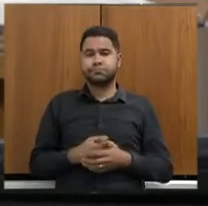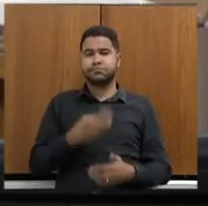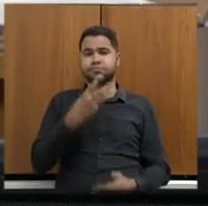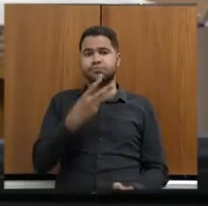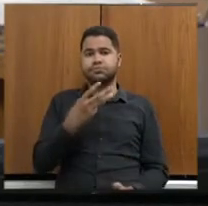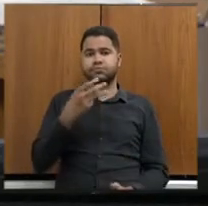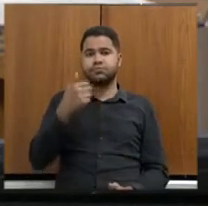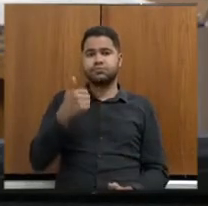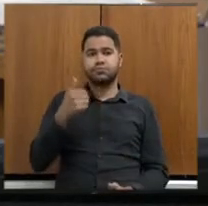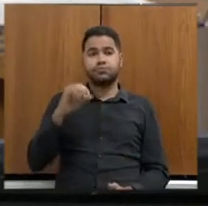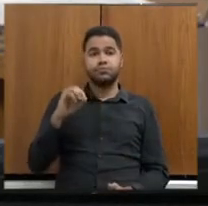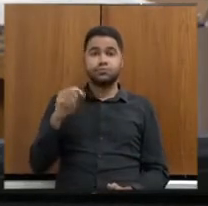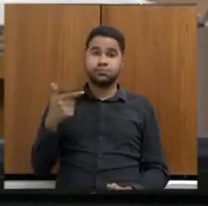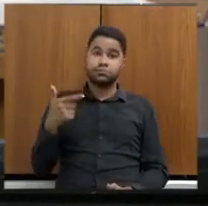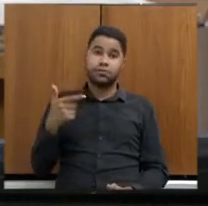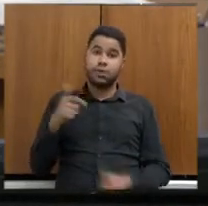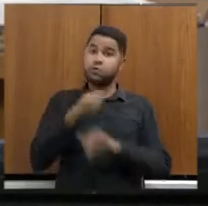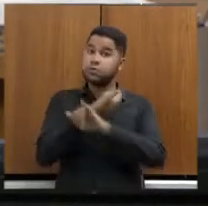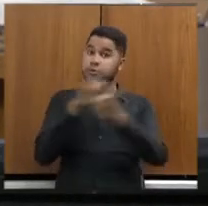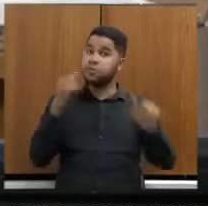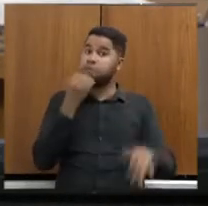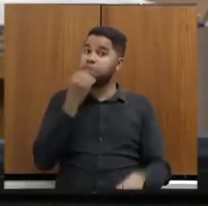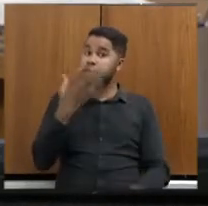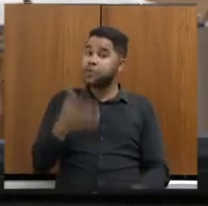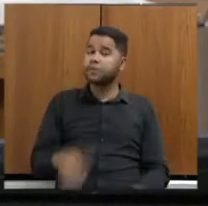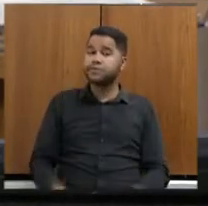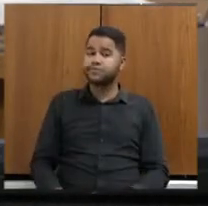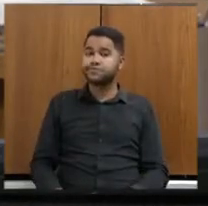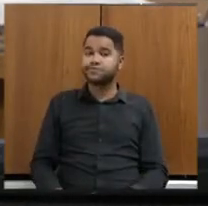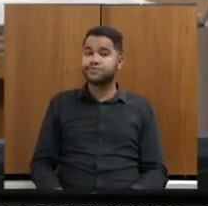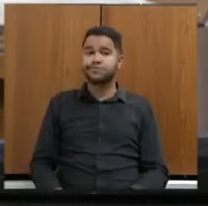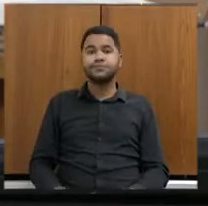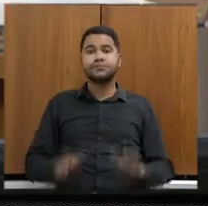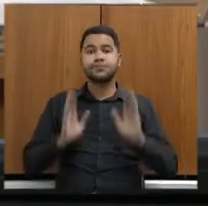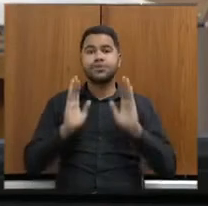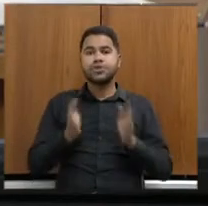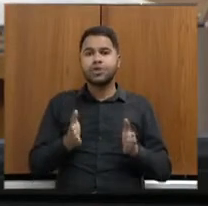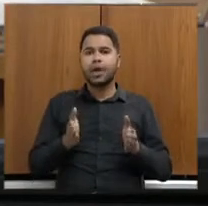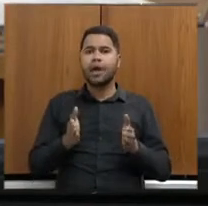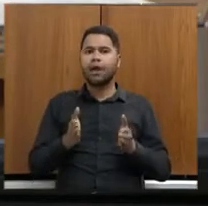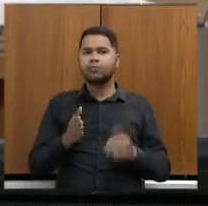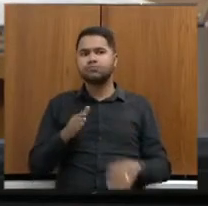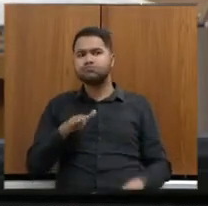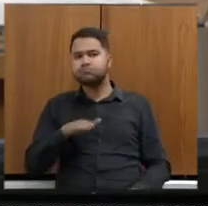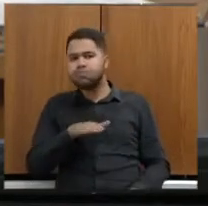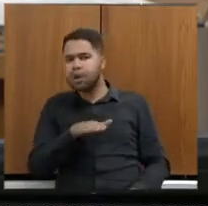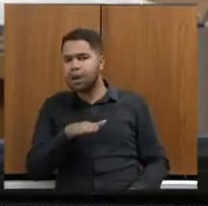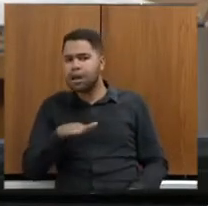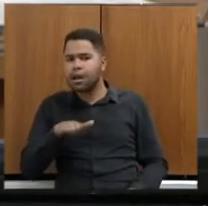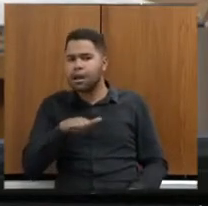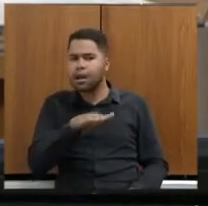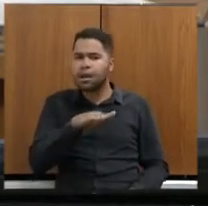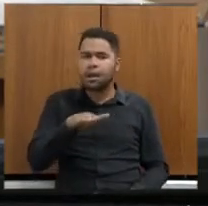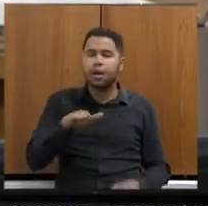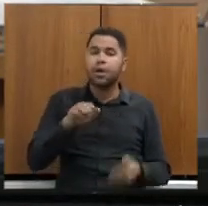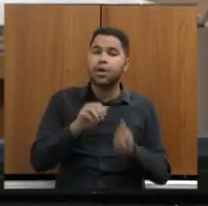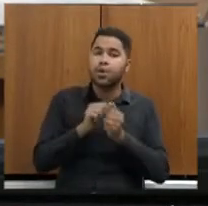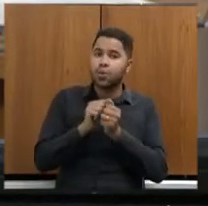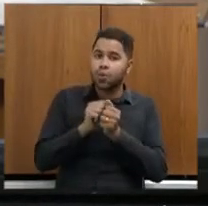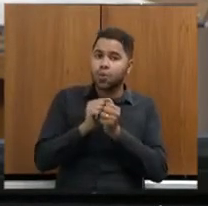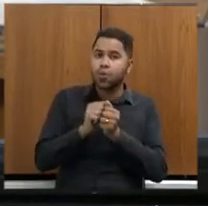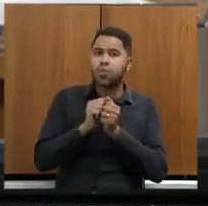3102 a notícia que eu tenho para você boa na nós fizemos algumas rodadas junto com